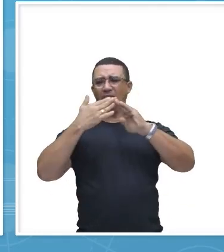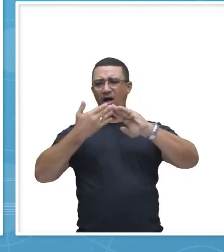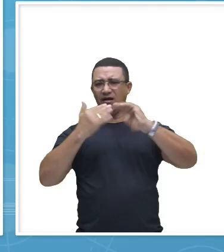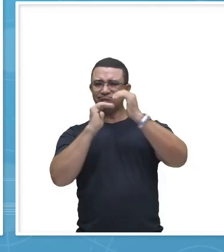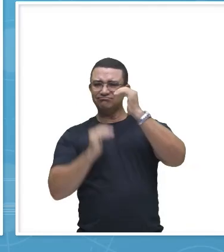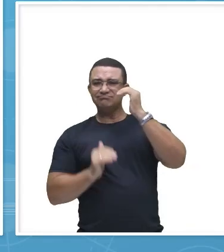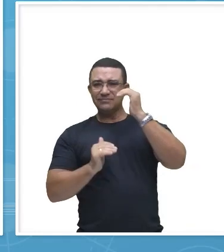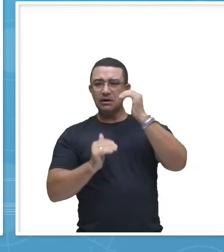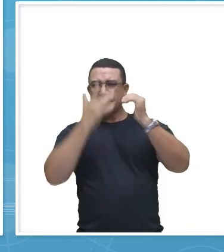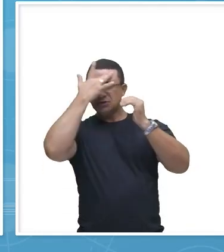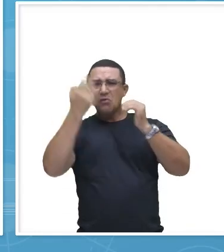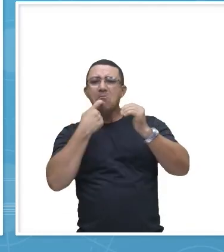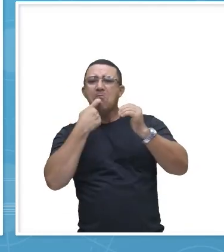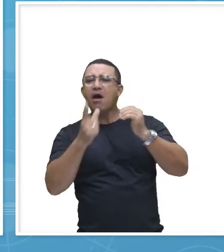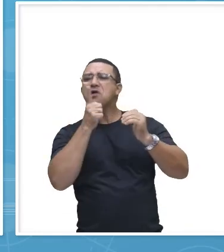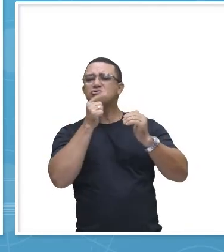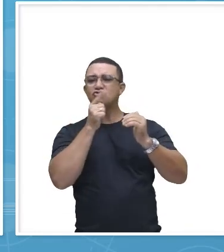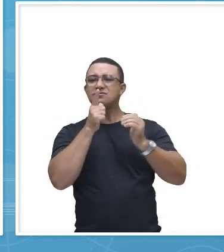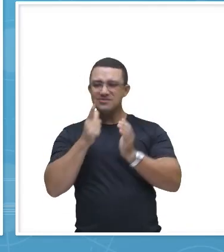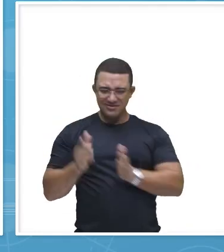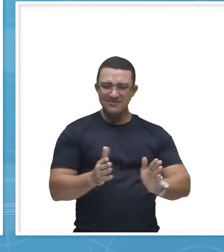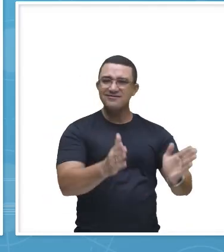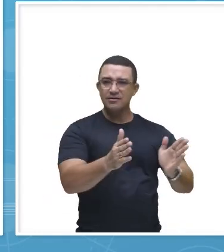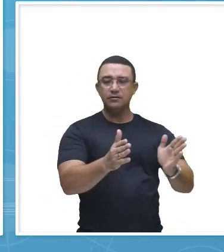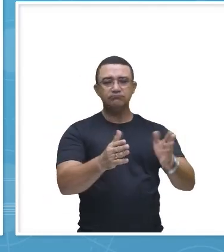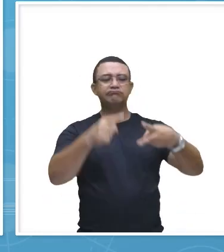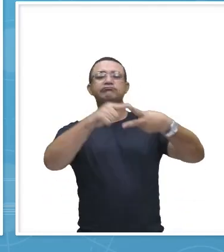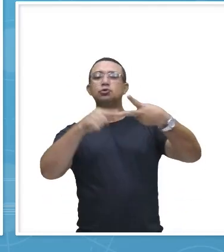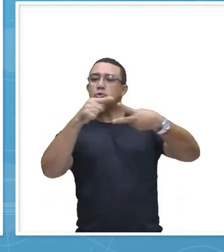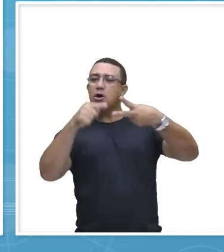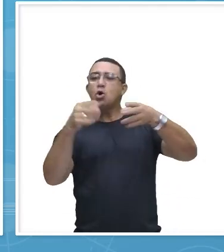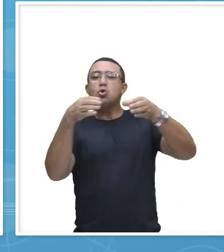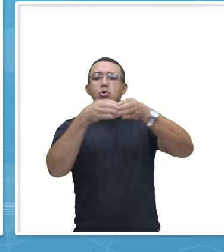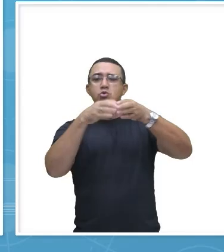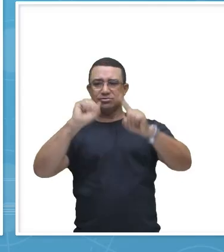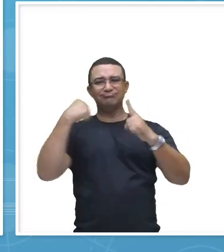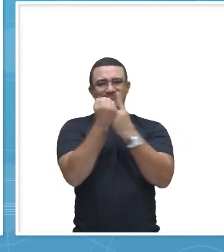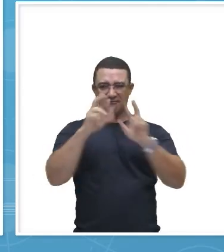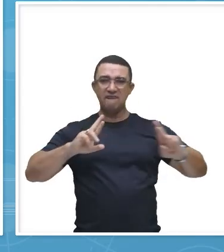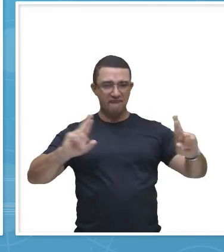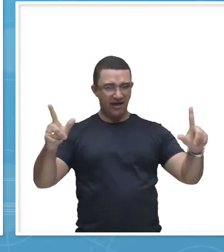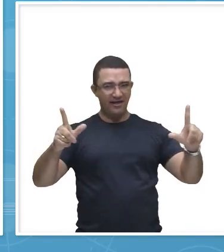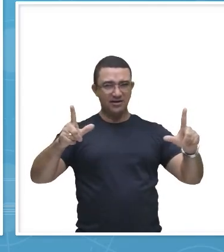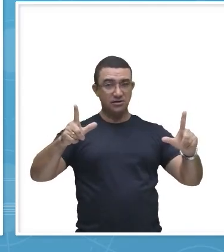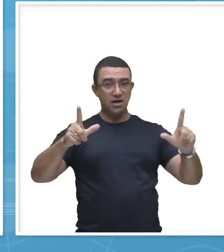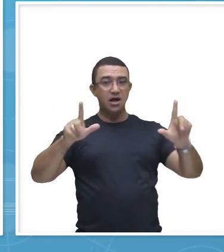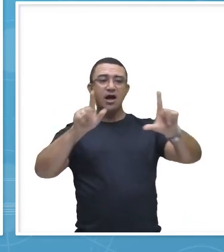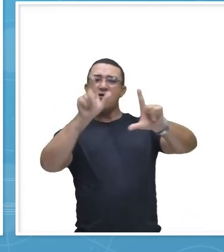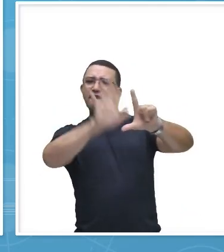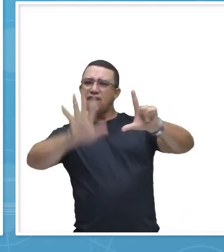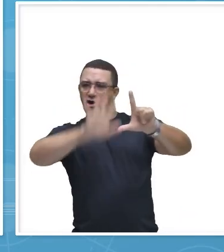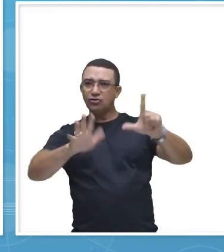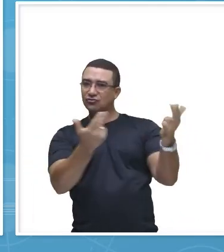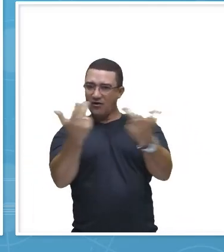mora na beira do igarapé. Então, nós temos duas classes sociais bem distintas na mesma foto. Aqueles que